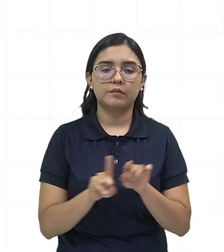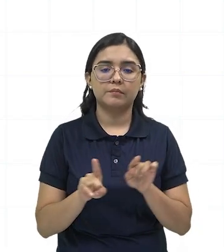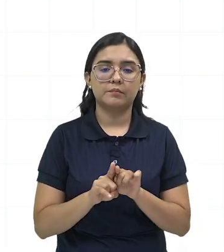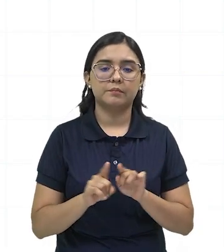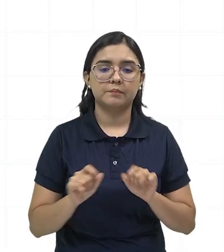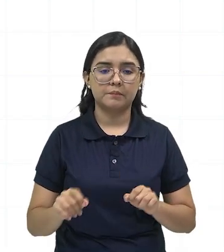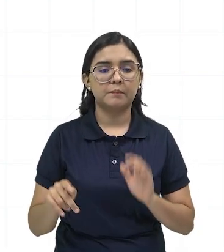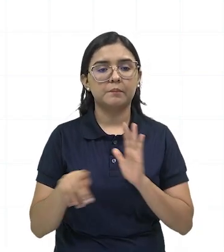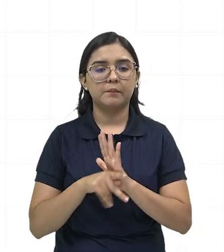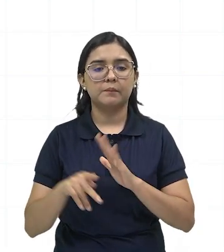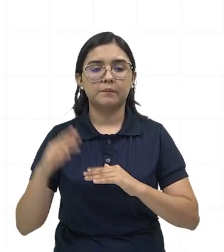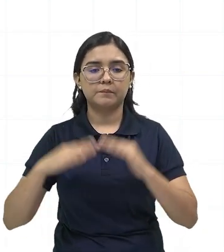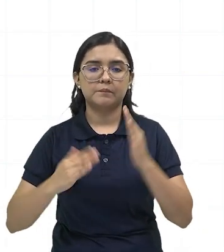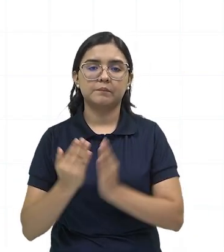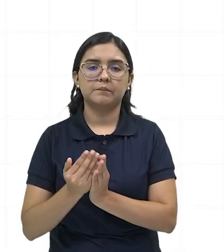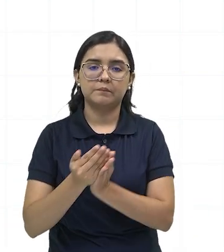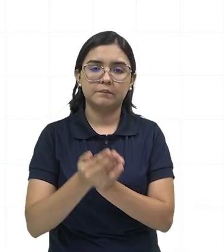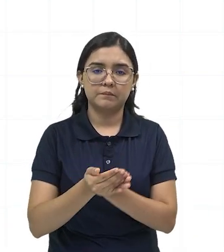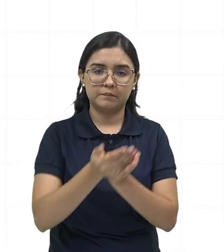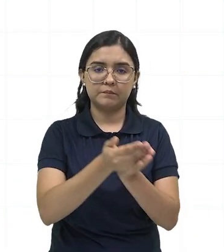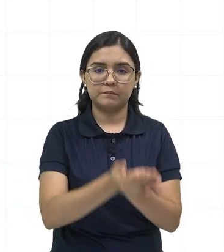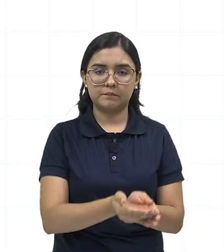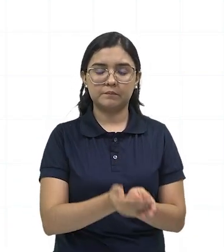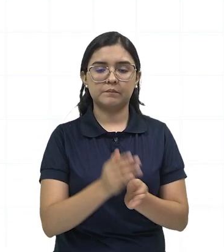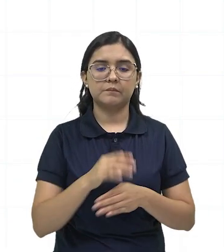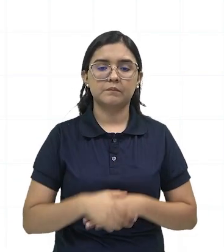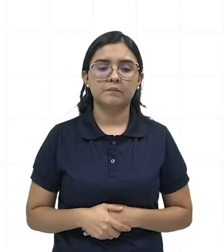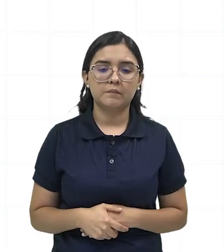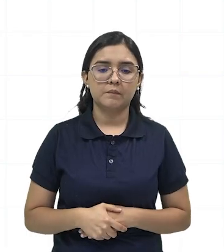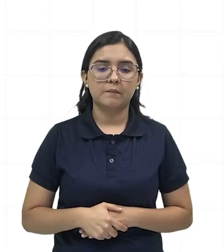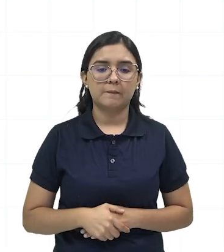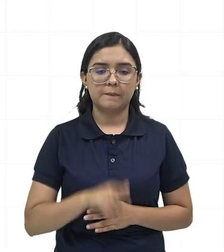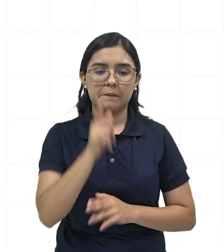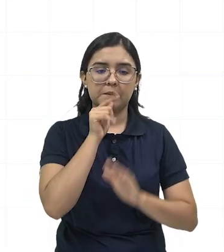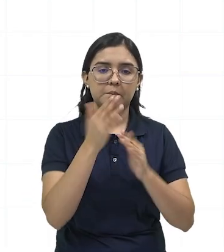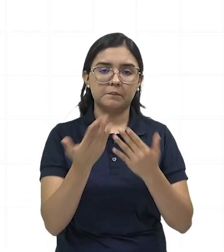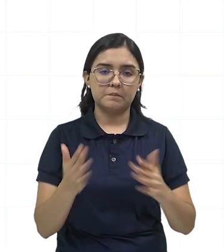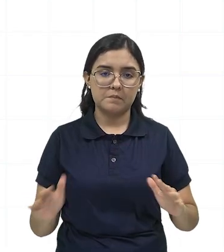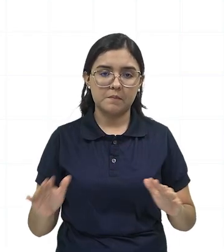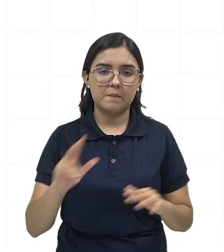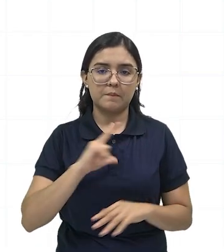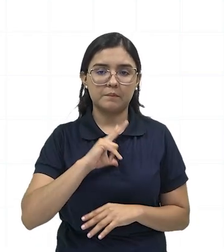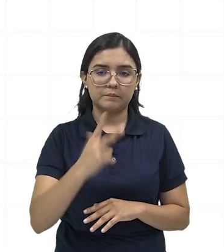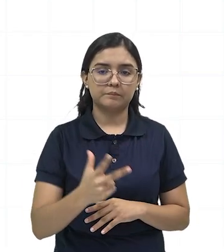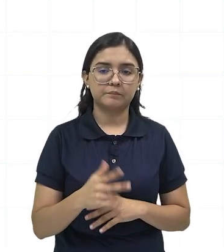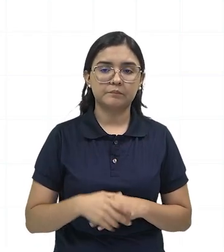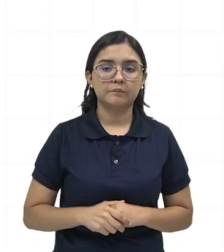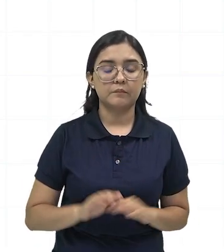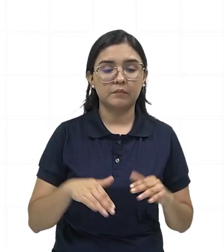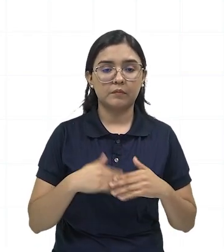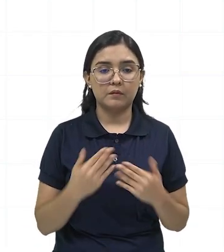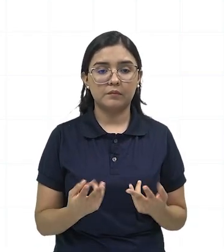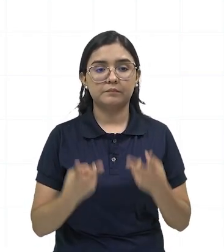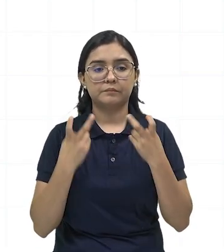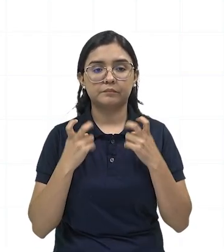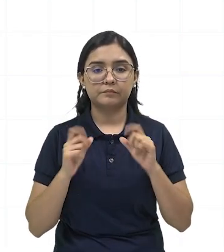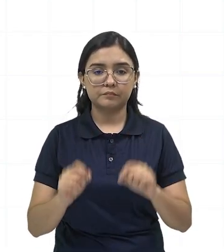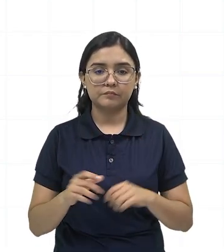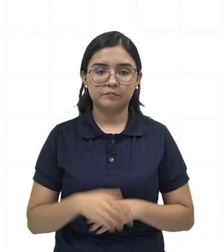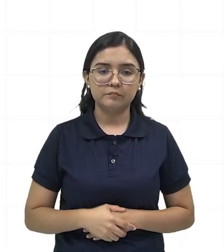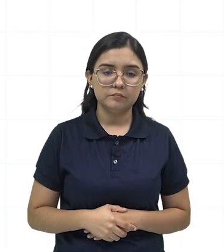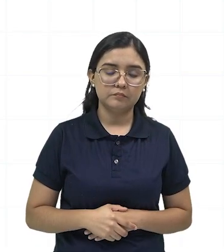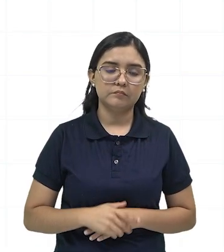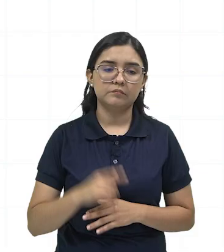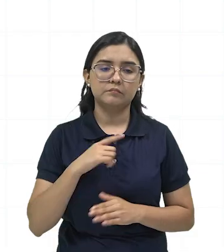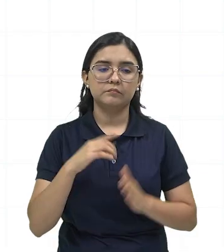desses marinheiros que foram navegar, né, pelo mar português. Então, observe que a apóstrofe ela acontece no